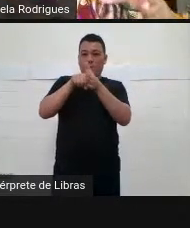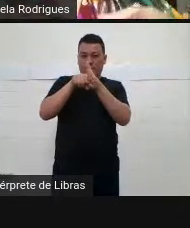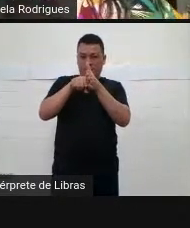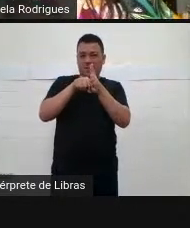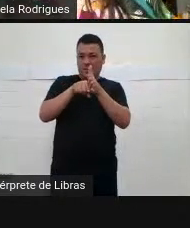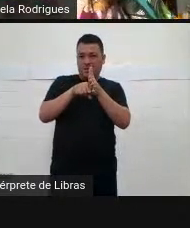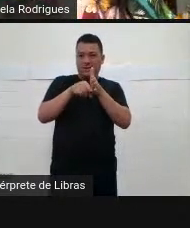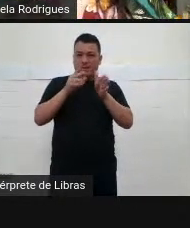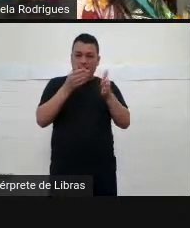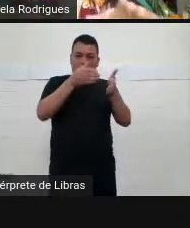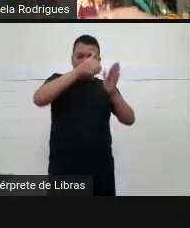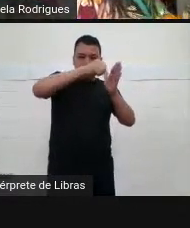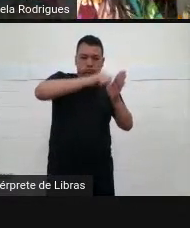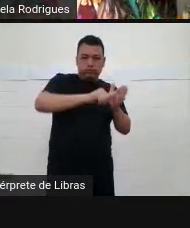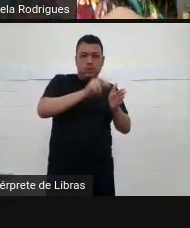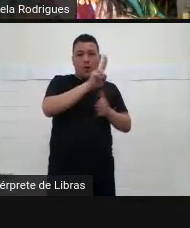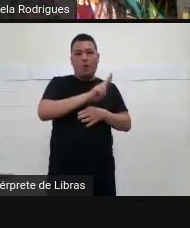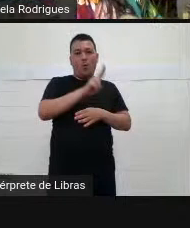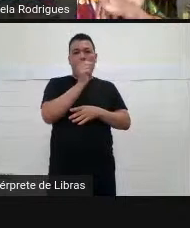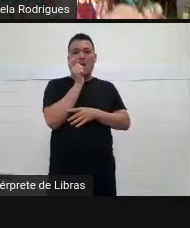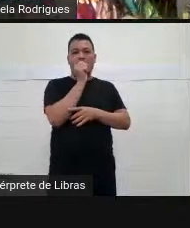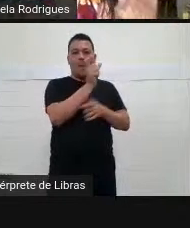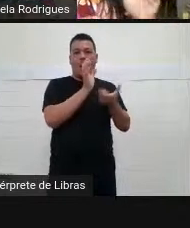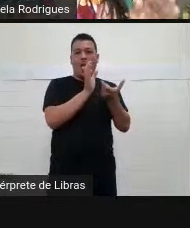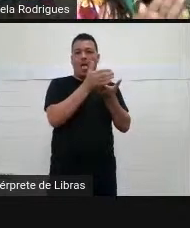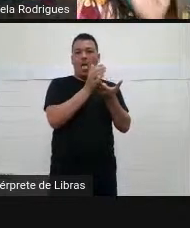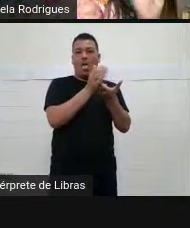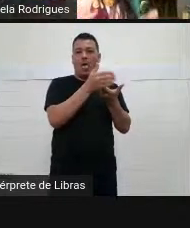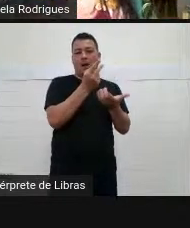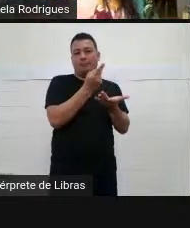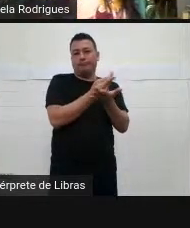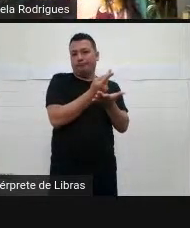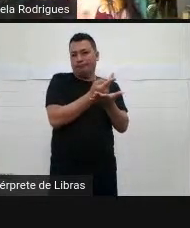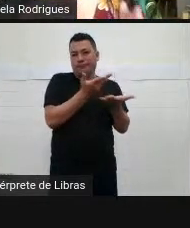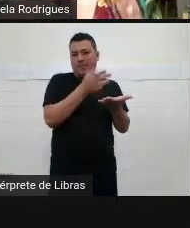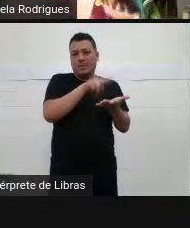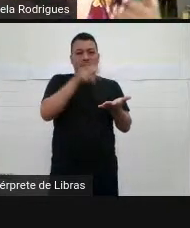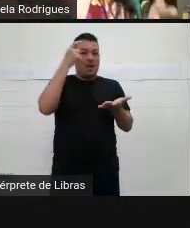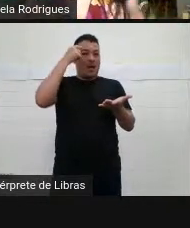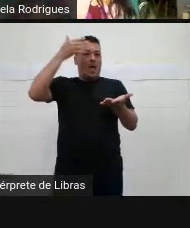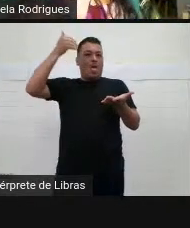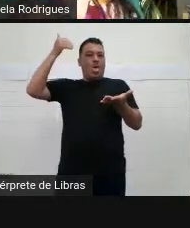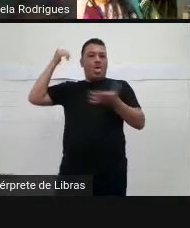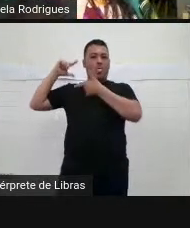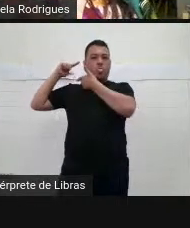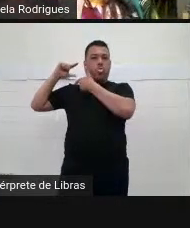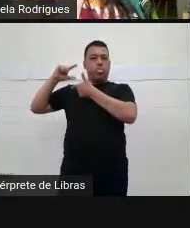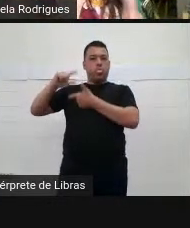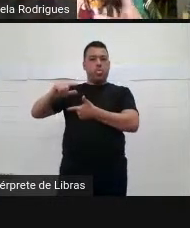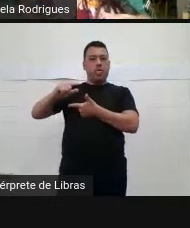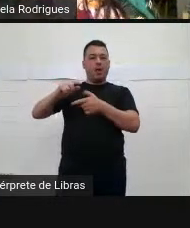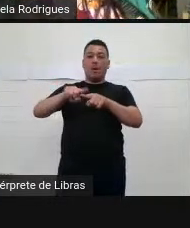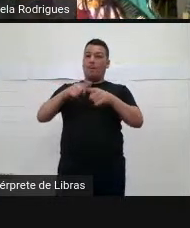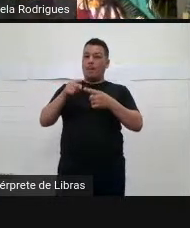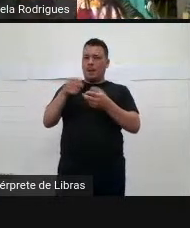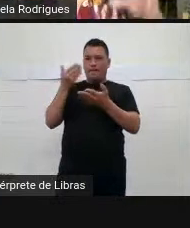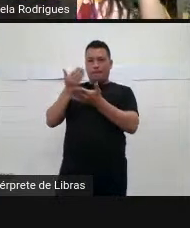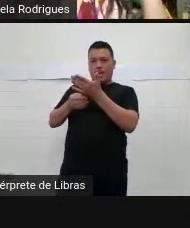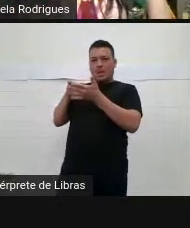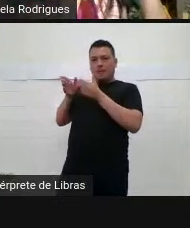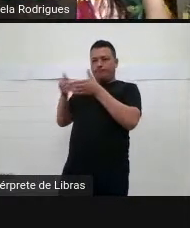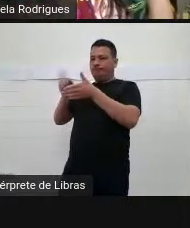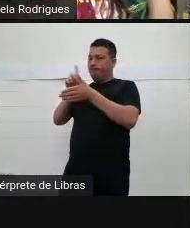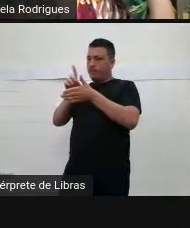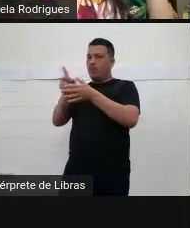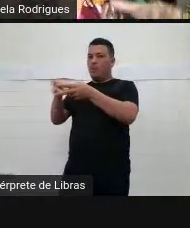usando determinados termos para pensar algumas dimensões anteriores. Mas é importante não perder de vista isso, né?